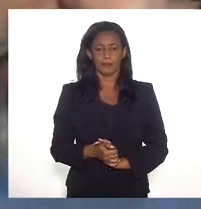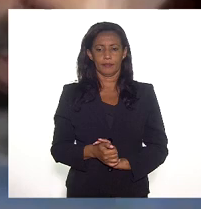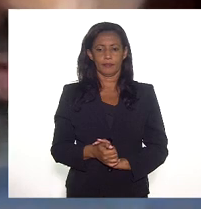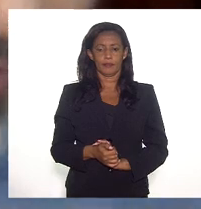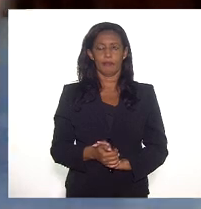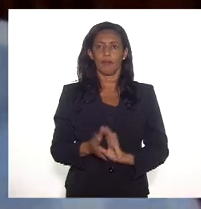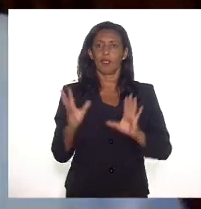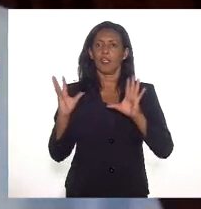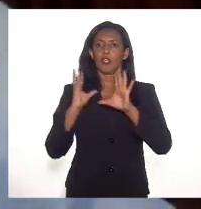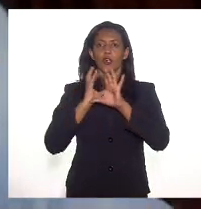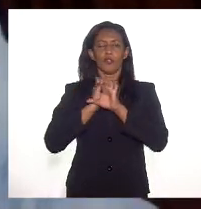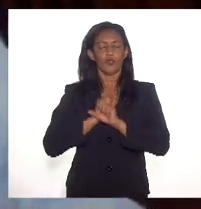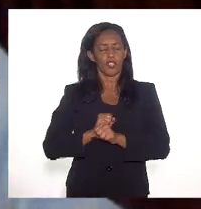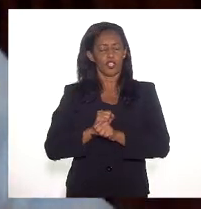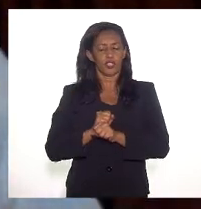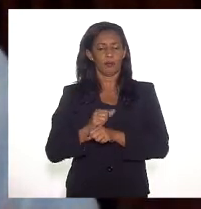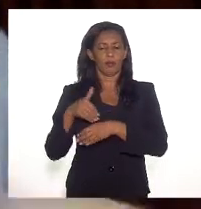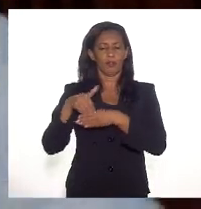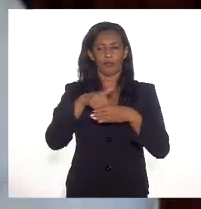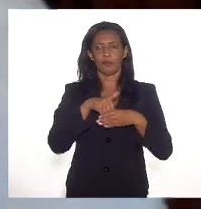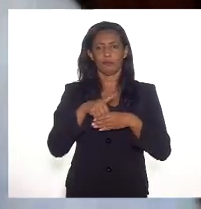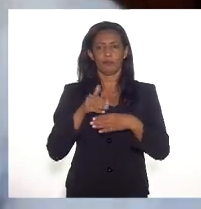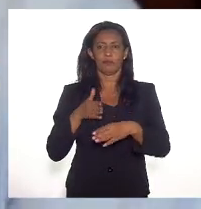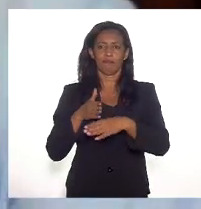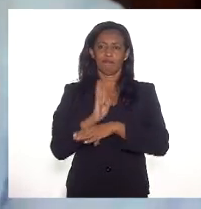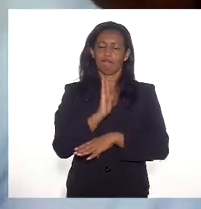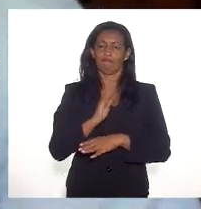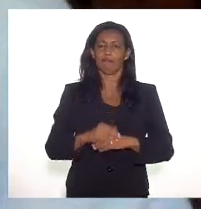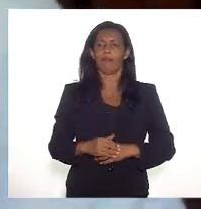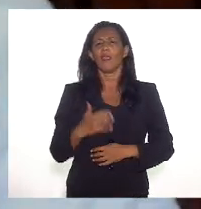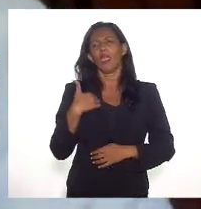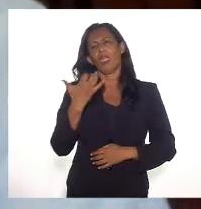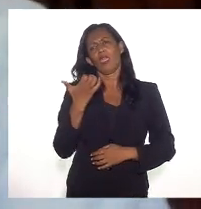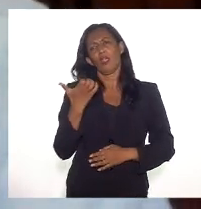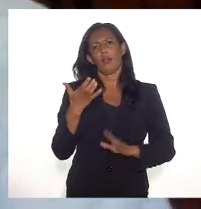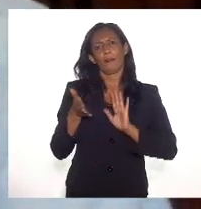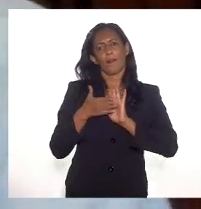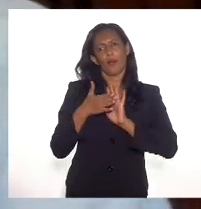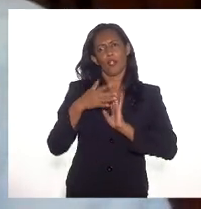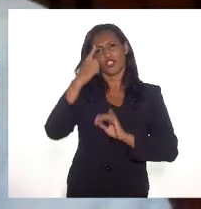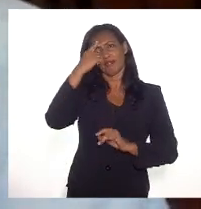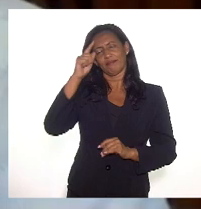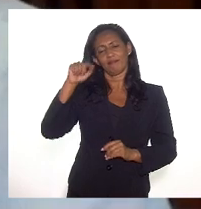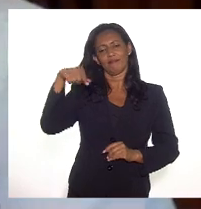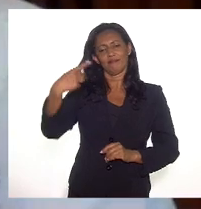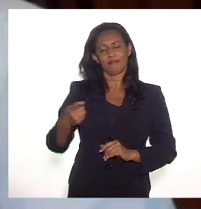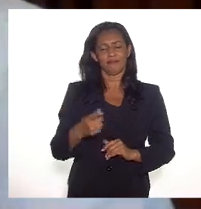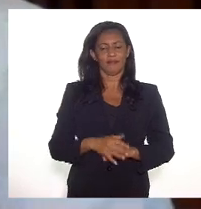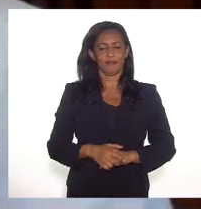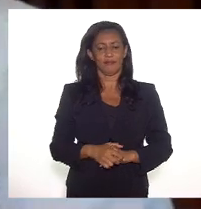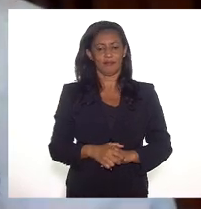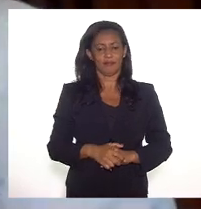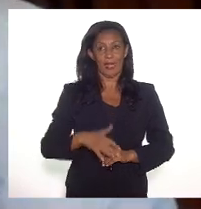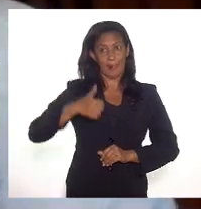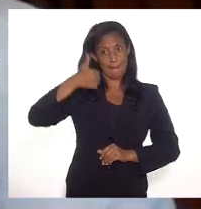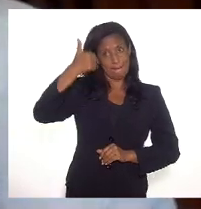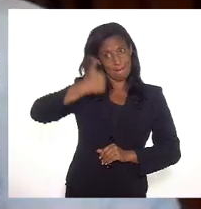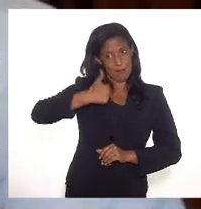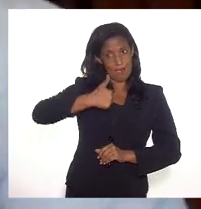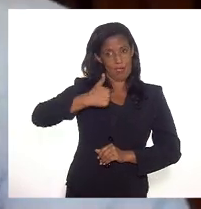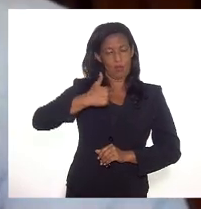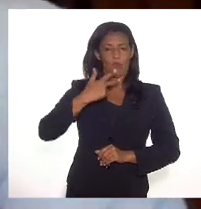votação, fechamos no 20, então, aprovado. Eu queria fazer uma proposta aqui na semana que vem. Eu vou primeiro consultar a